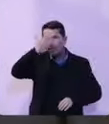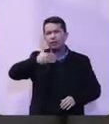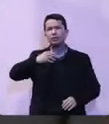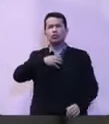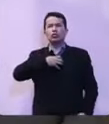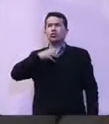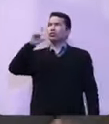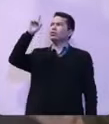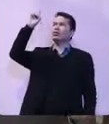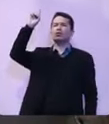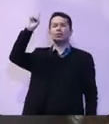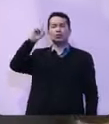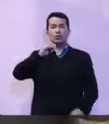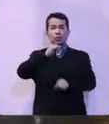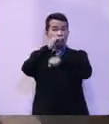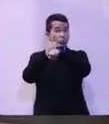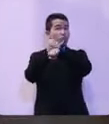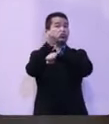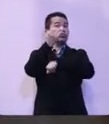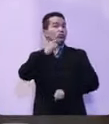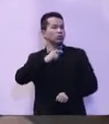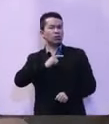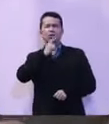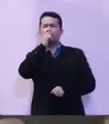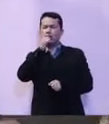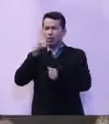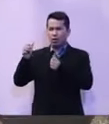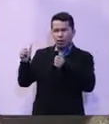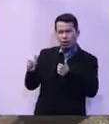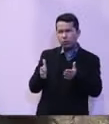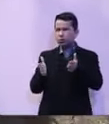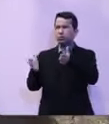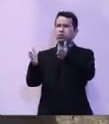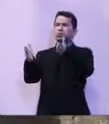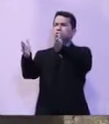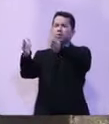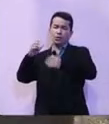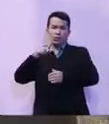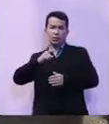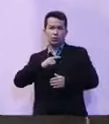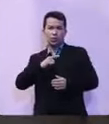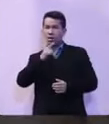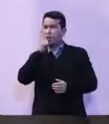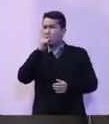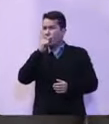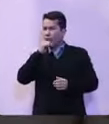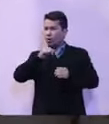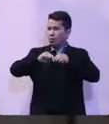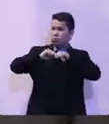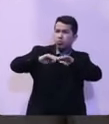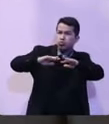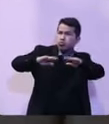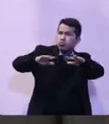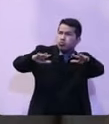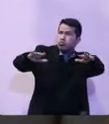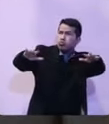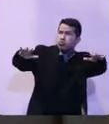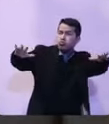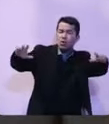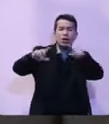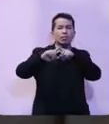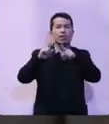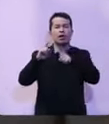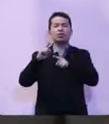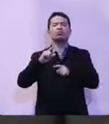ribeirões, mas neles não navegarão os barcos dos inimigos, nem os seus grandes navios à vela. Pois